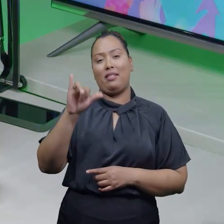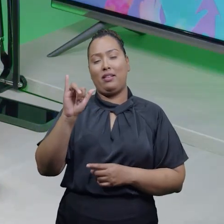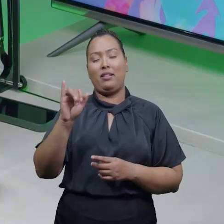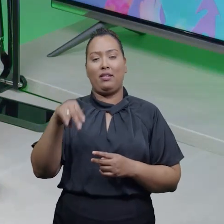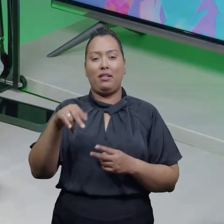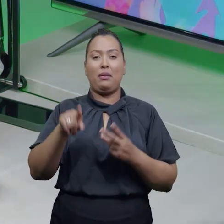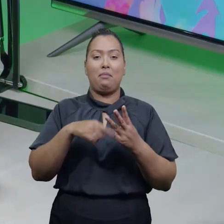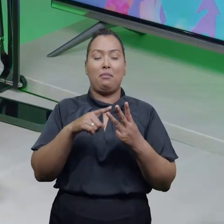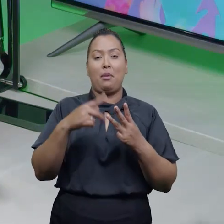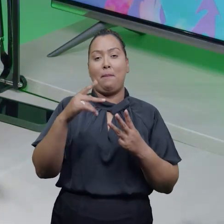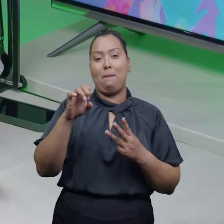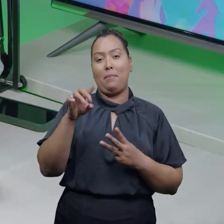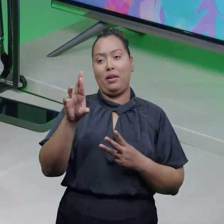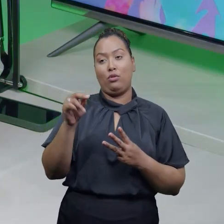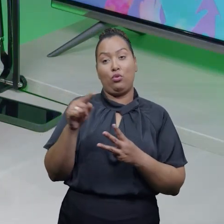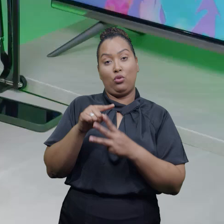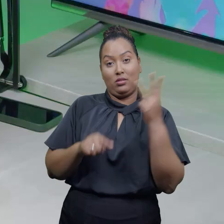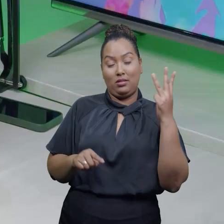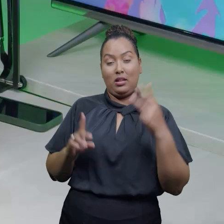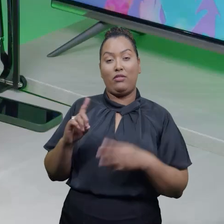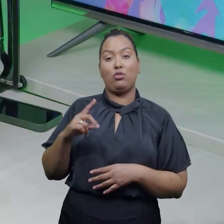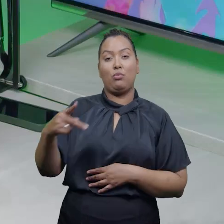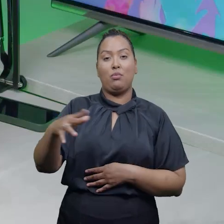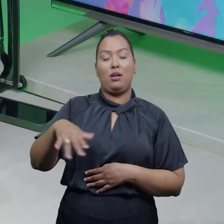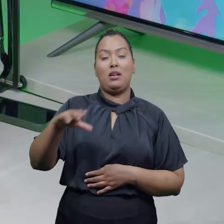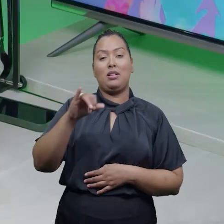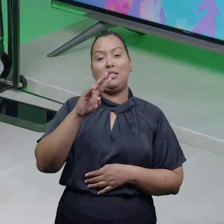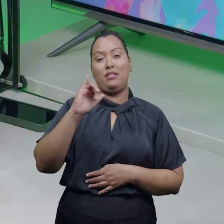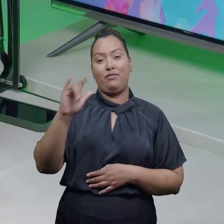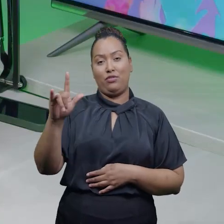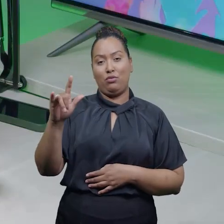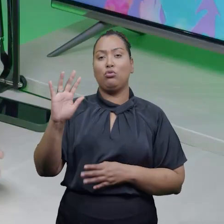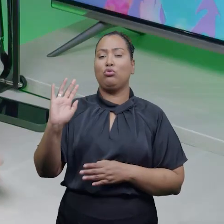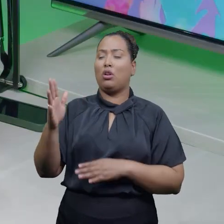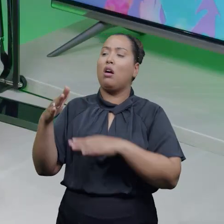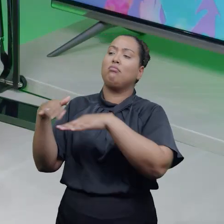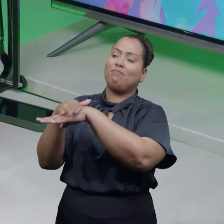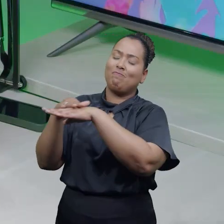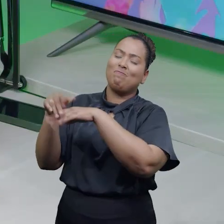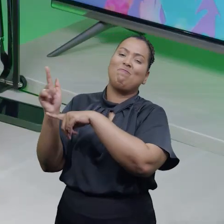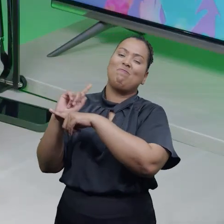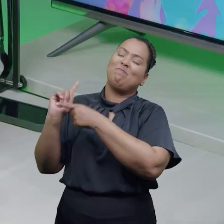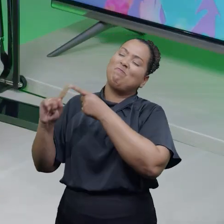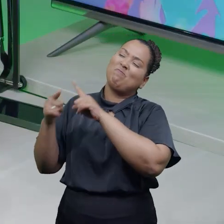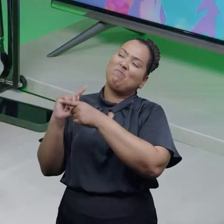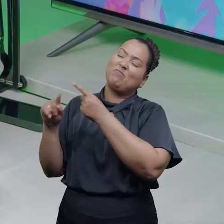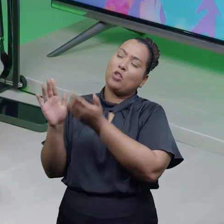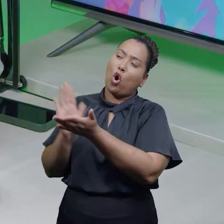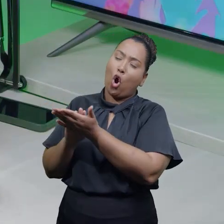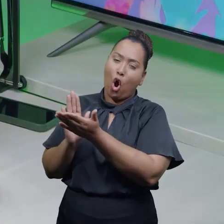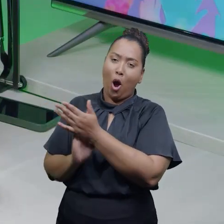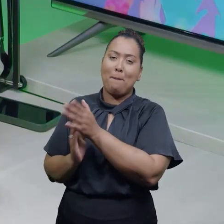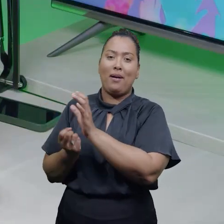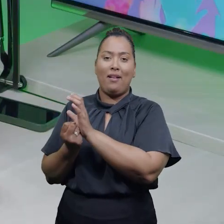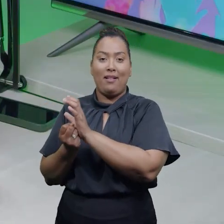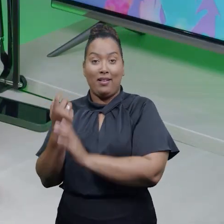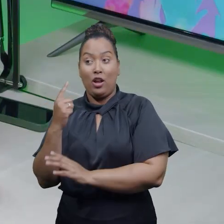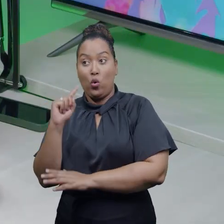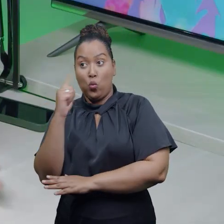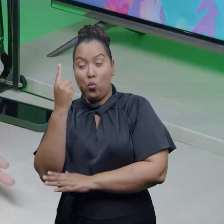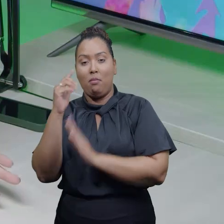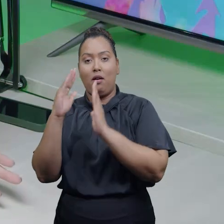Pedro, que somos defensores lá da área civil, a gente tem tido reuniões com a gestão pedindo a